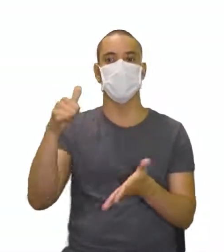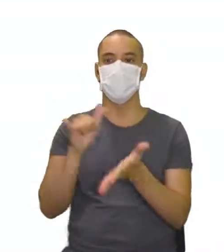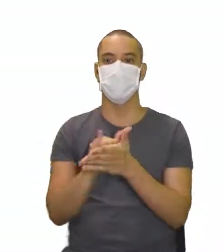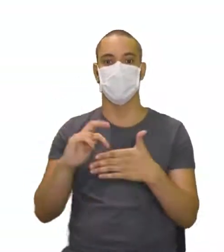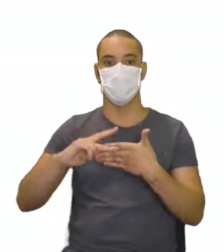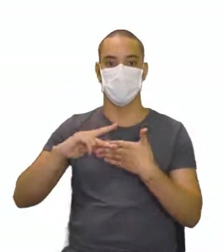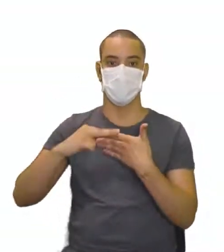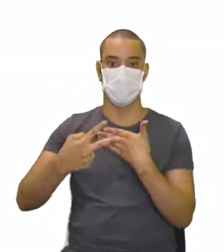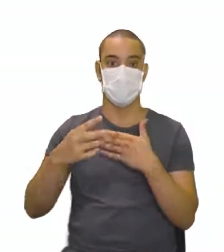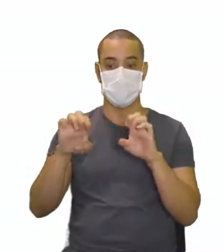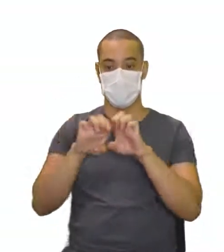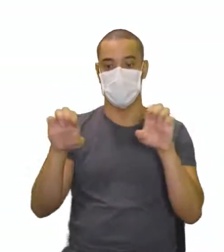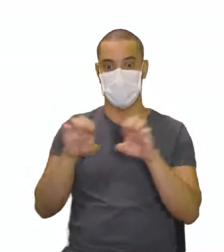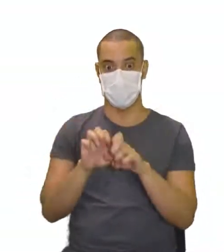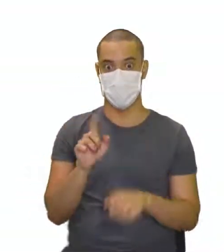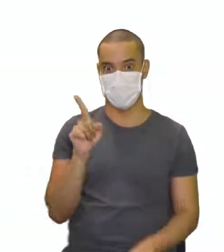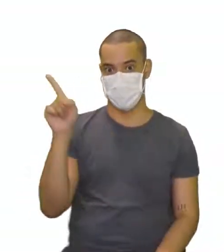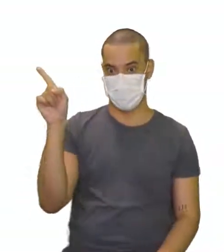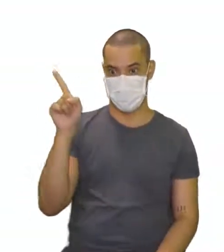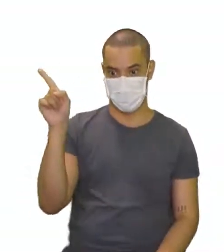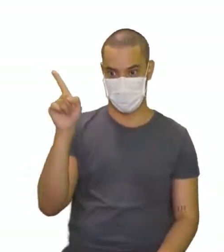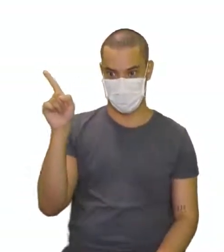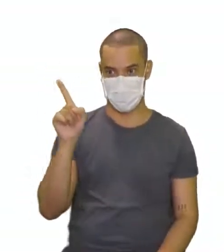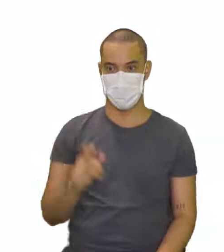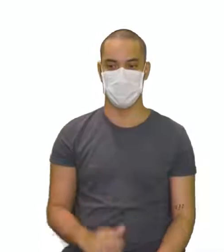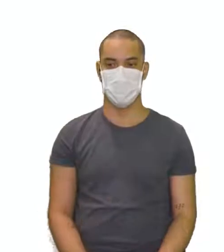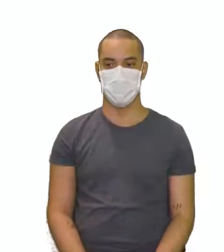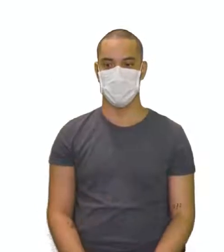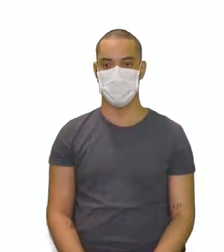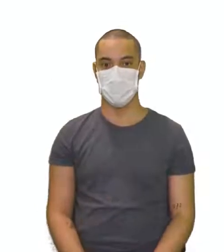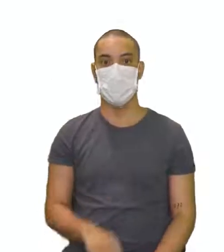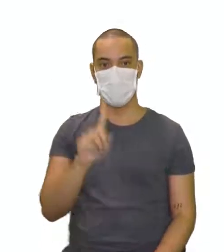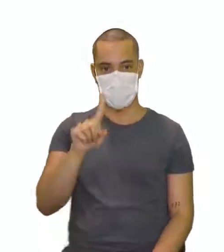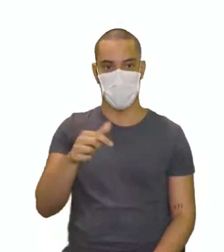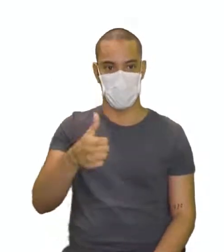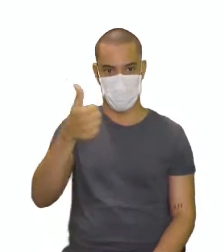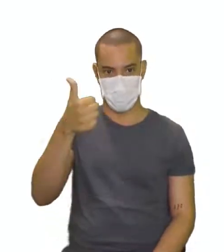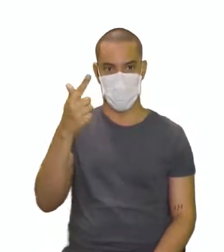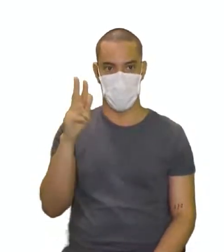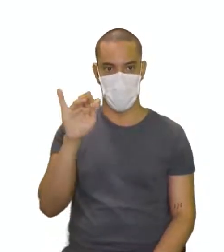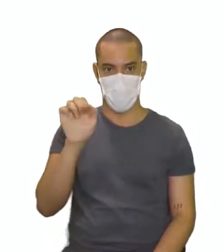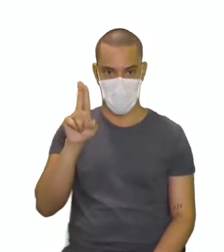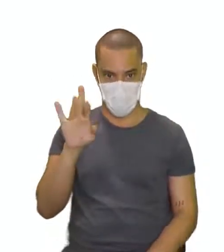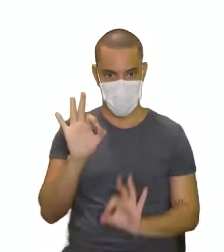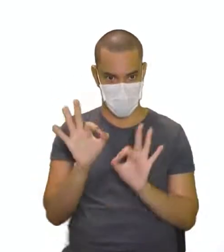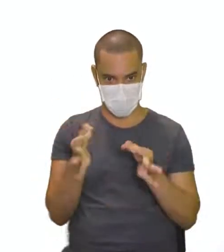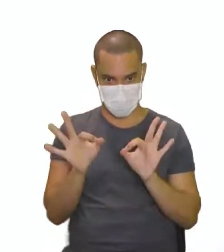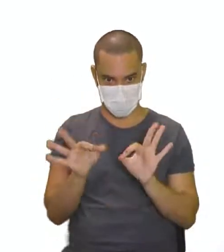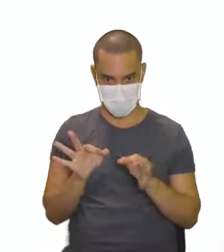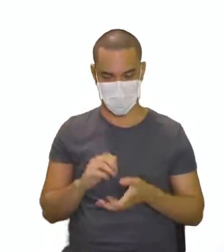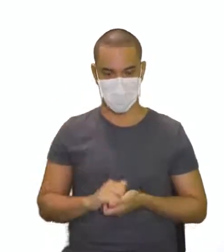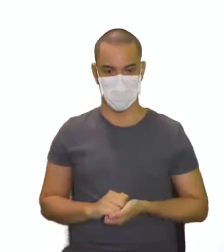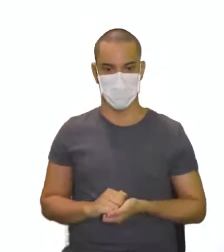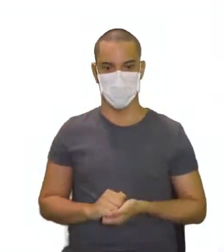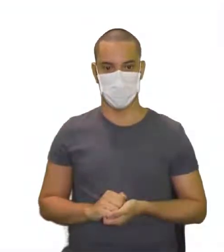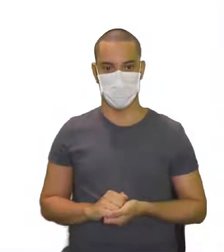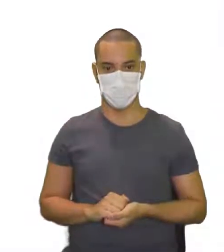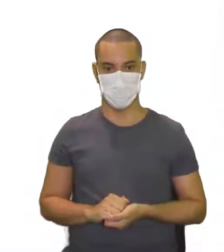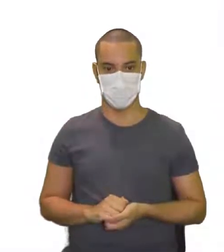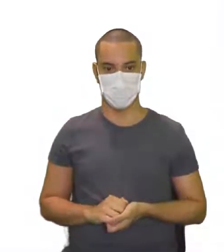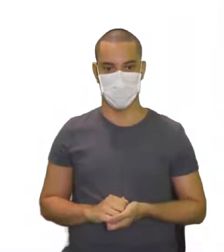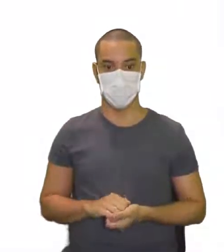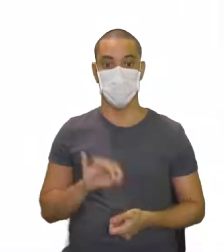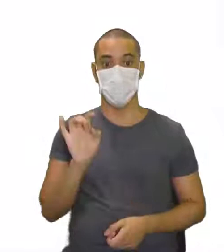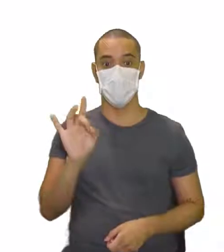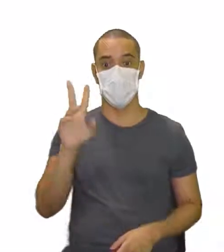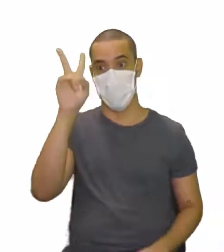dessa equaçãozinha aqui, como vocês podem observar, é uma função de primeiro grau, certo? E ali, olha só para a